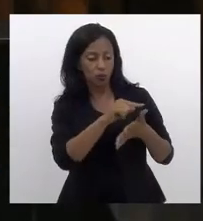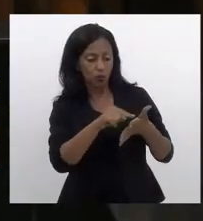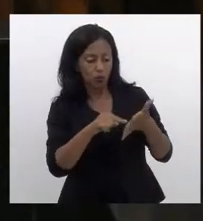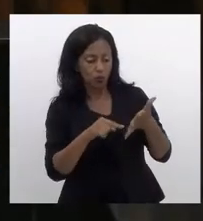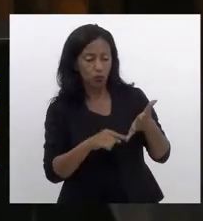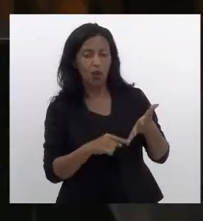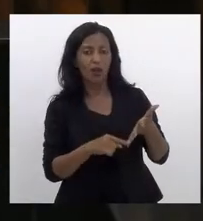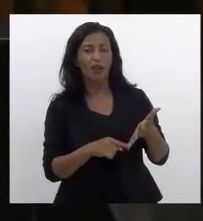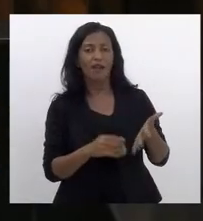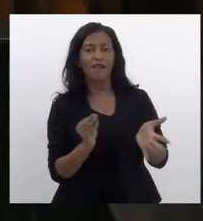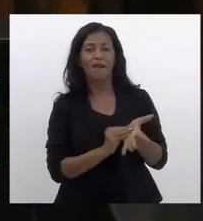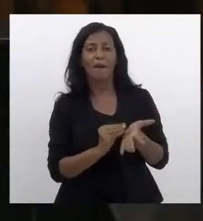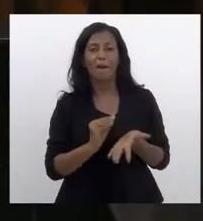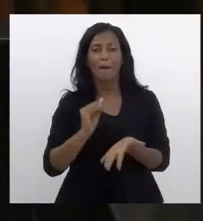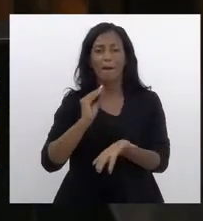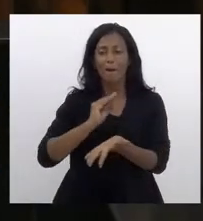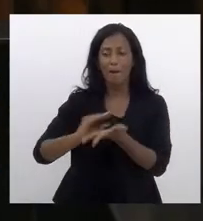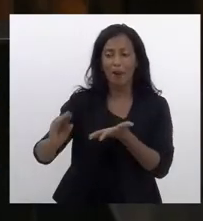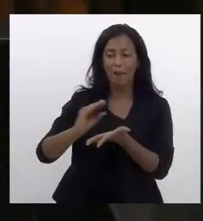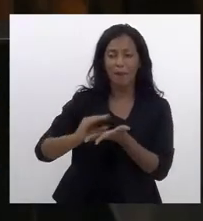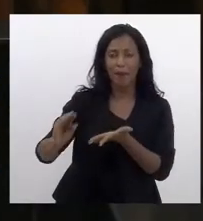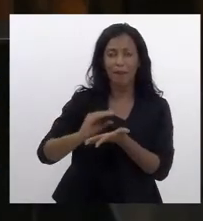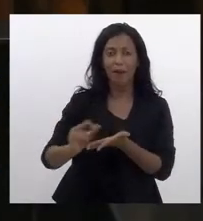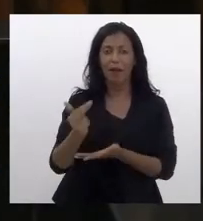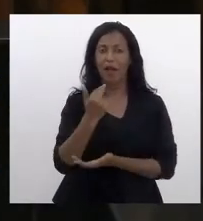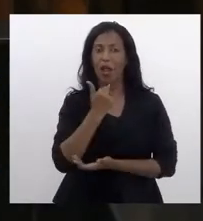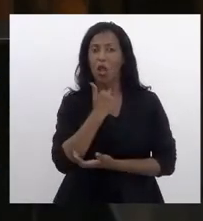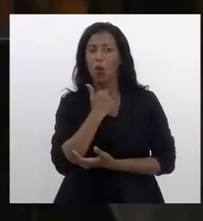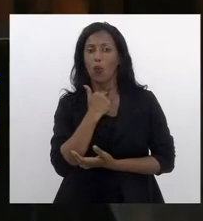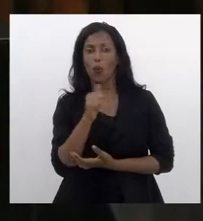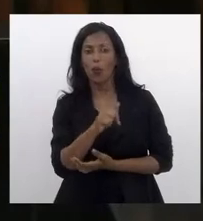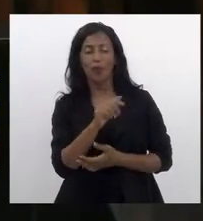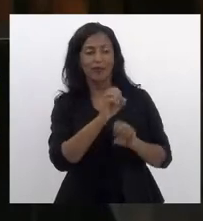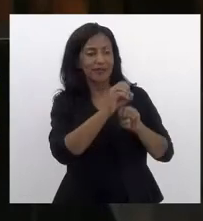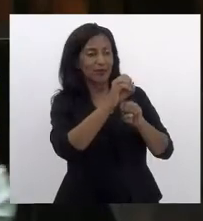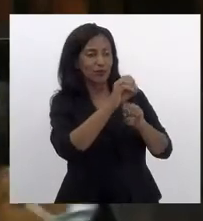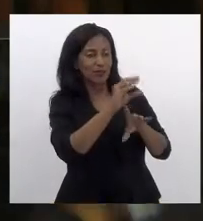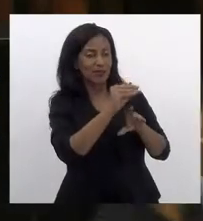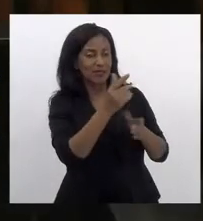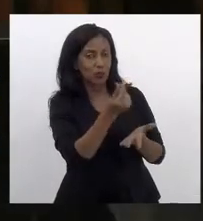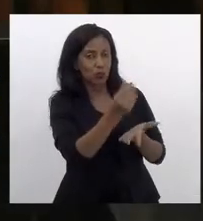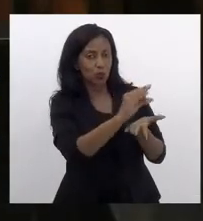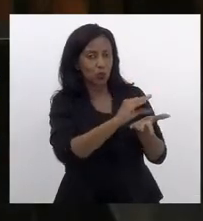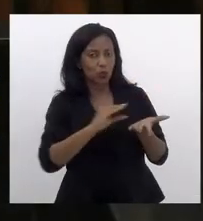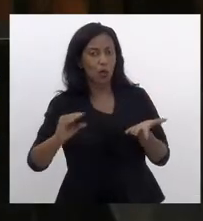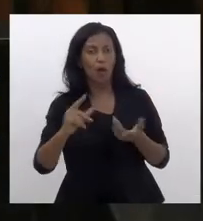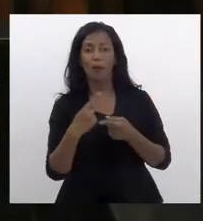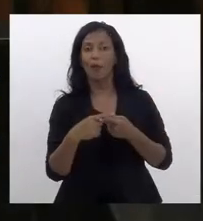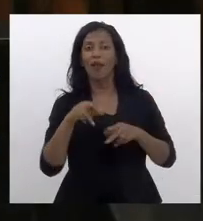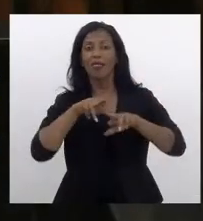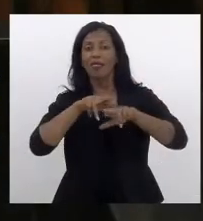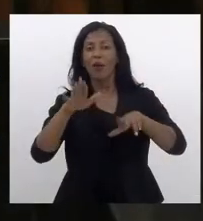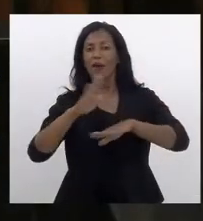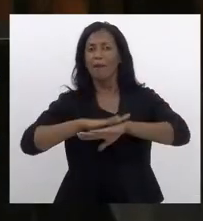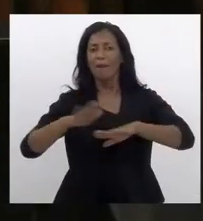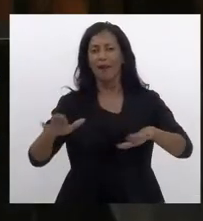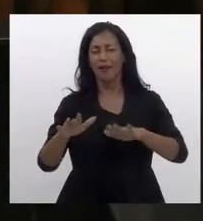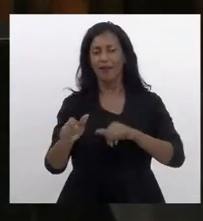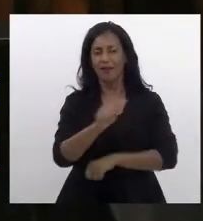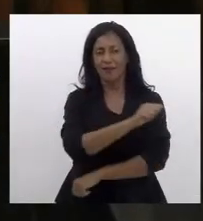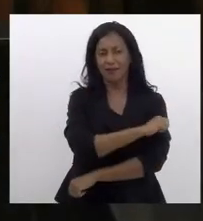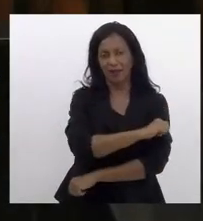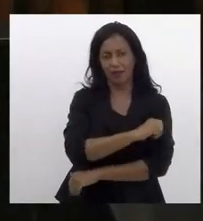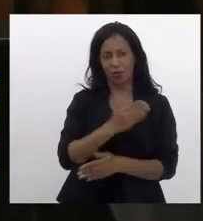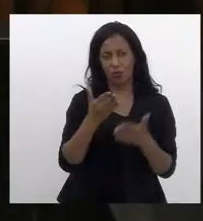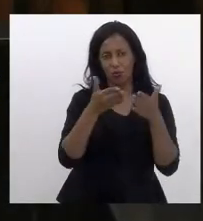custeio para o pagamento dessas passagens, que não pode sair da verba da educação, porque não são alunos que estão cursando o